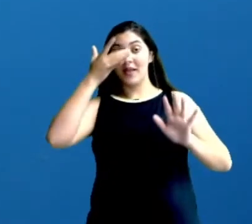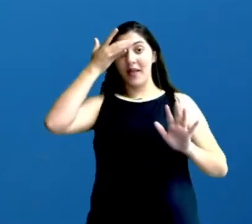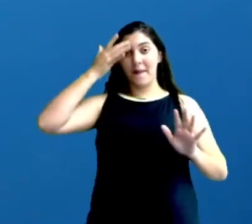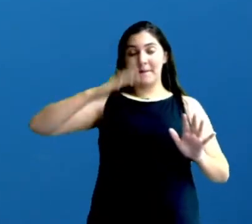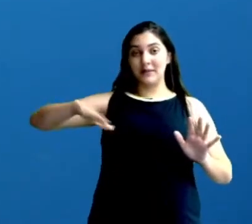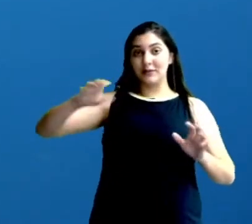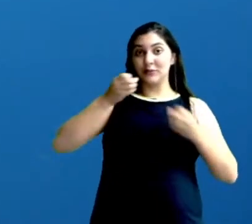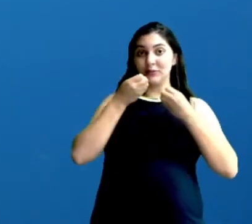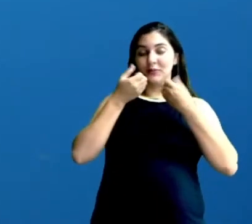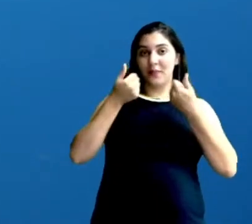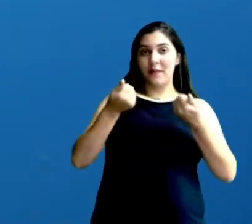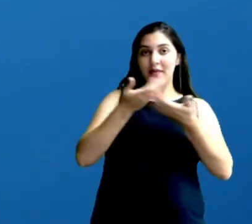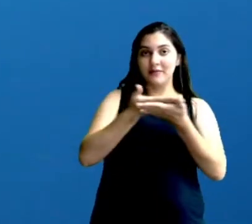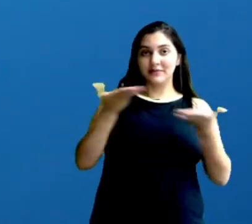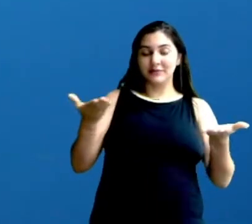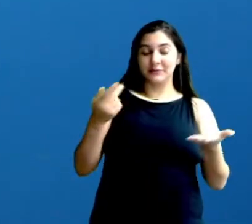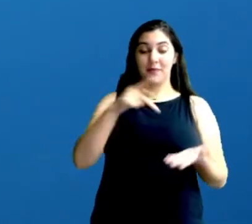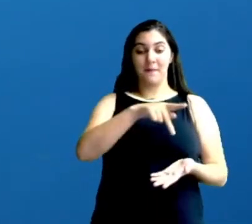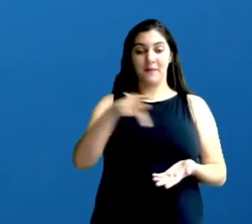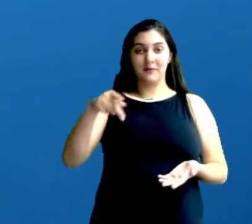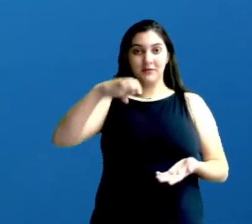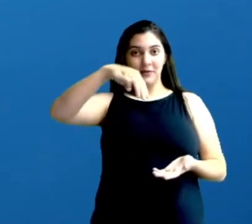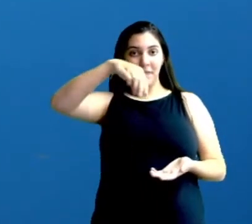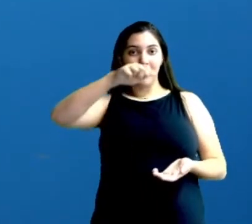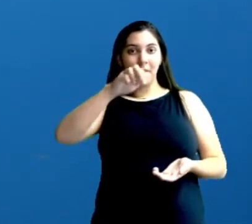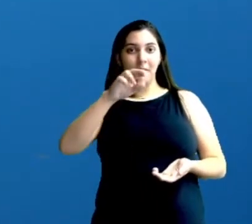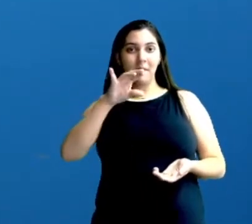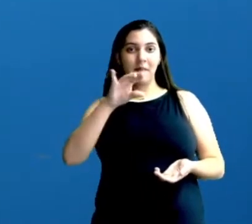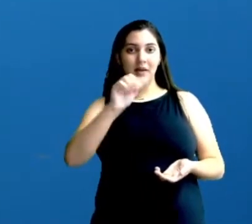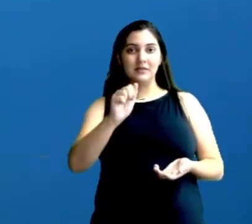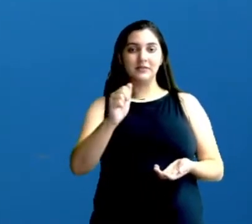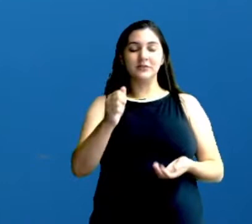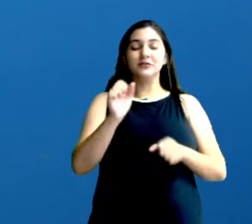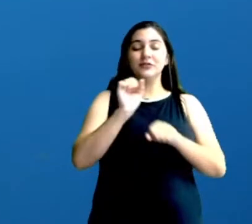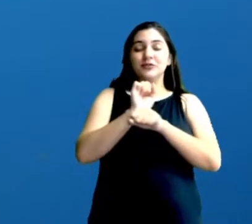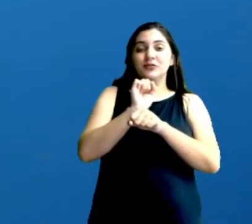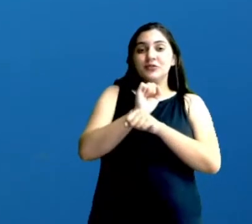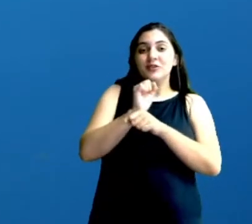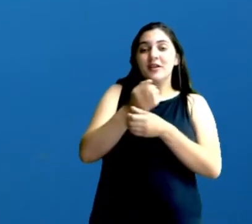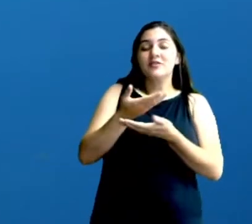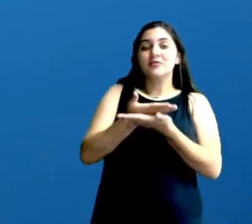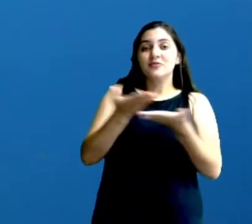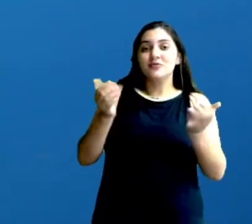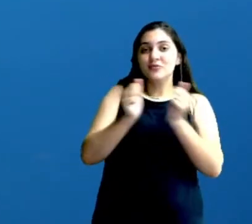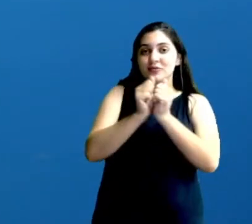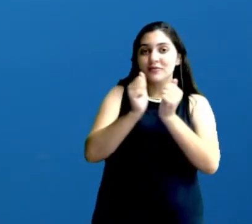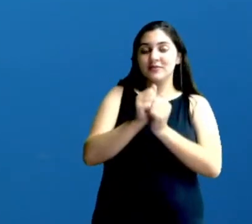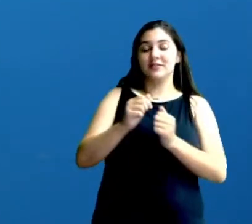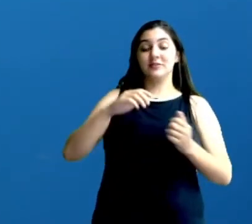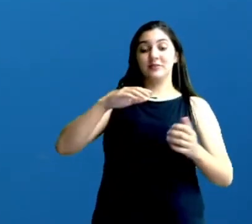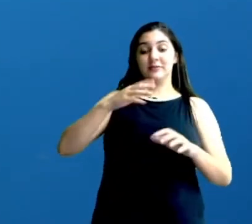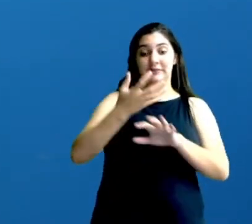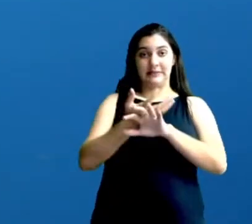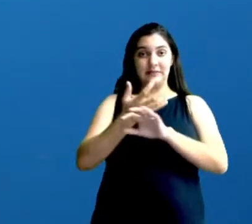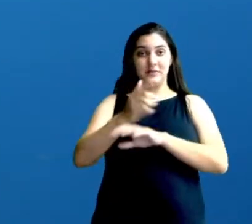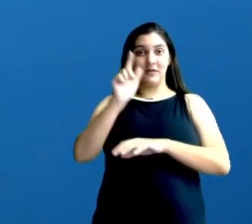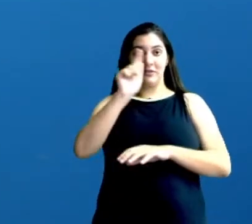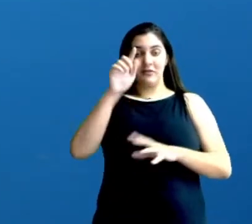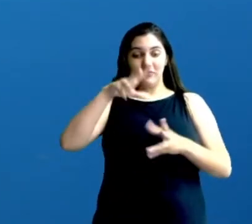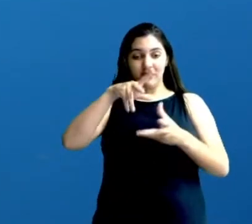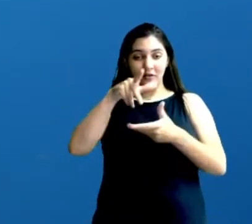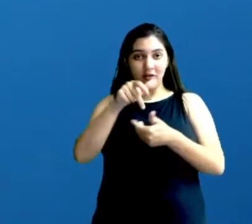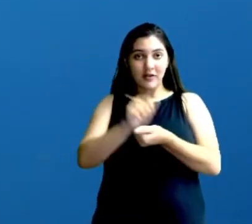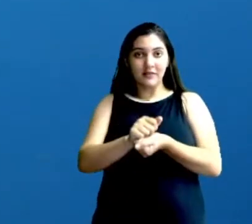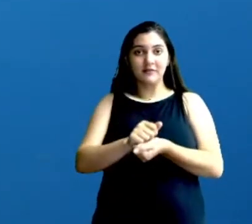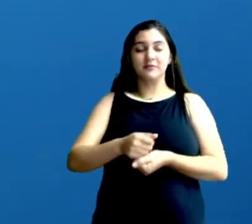gente, tudo bem com vocês? Eu sou a professora Márcia Nazário e vou estar com vocês na disciplina de Geografia do primeiro ano